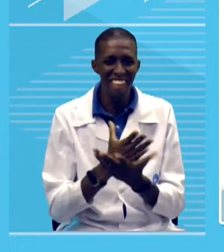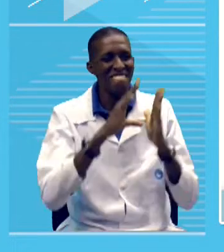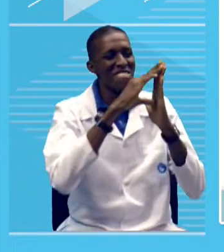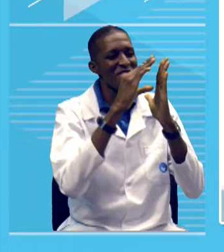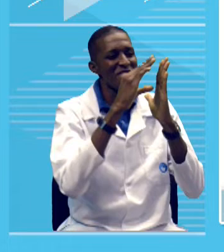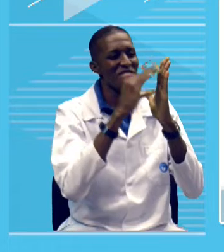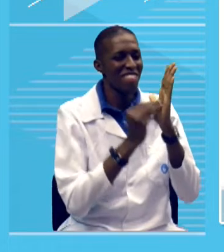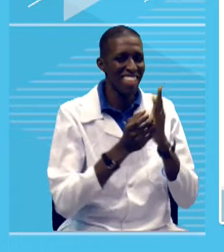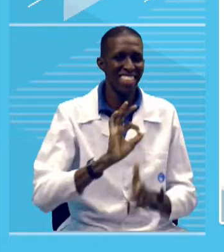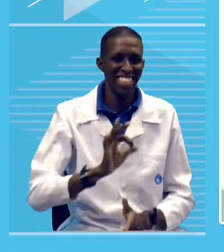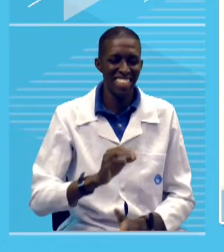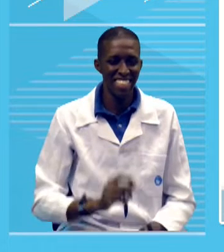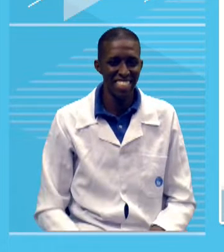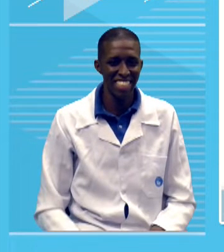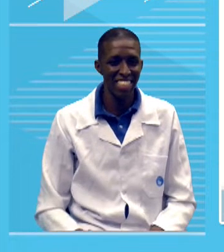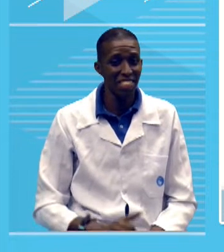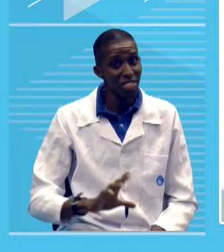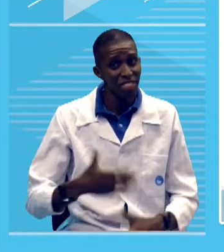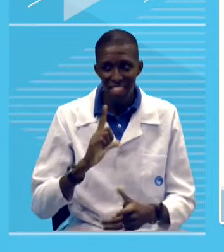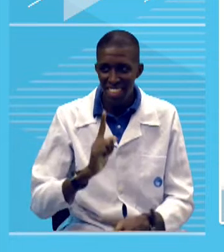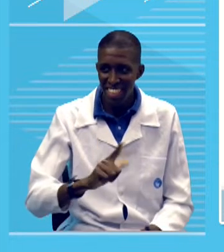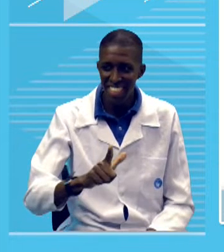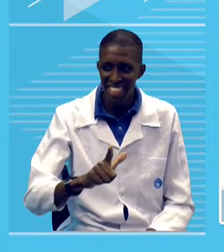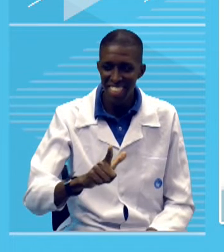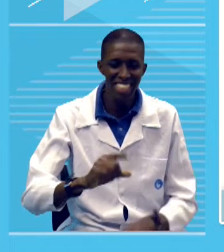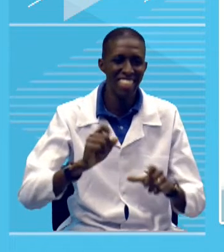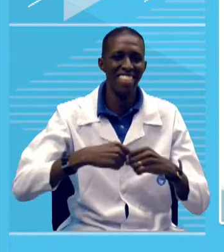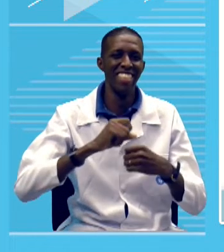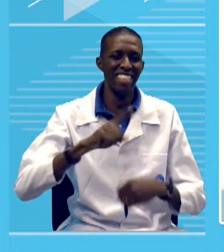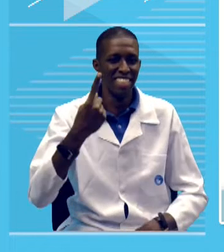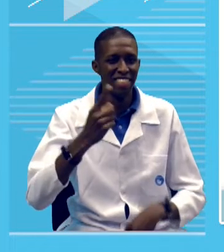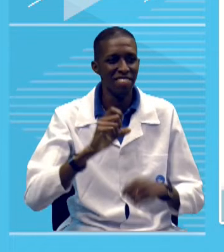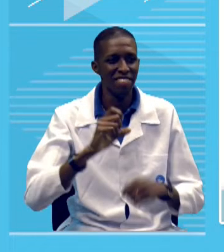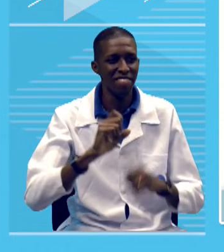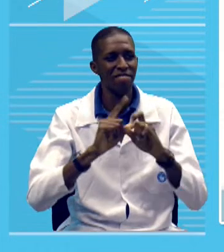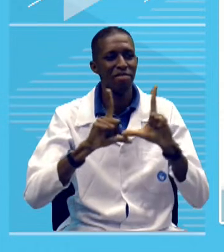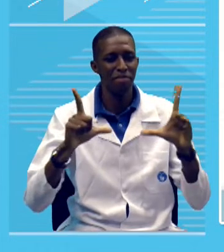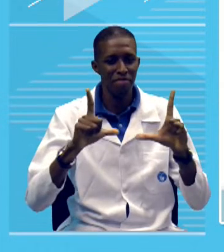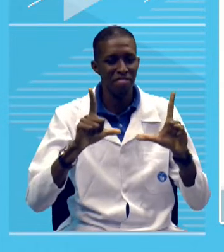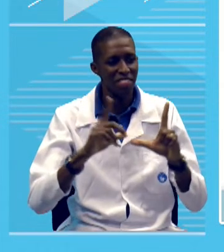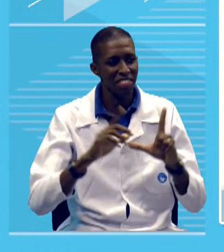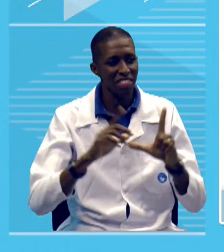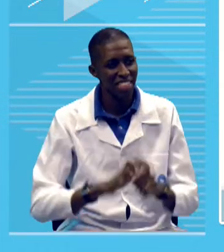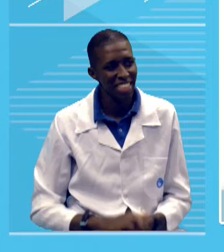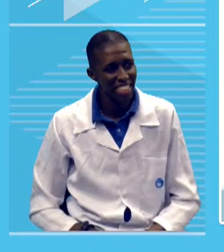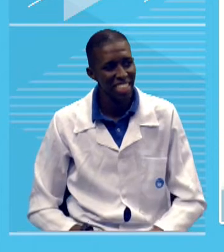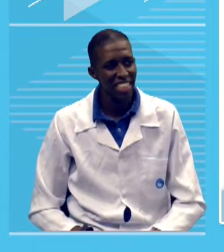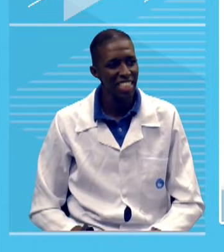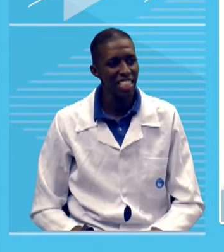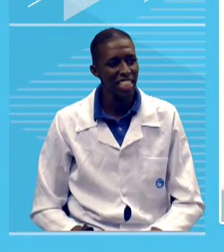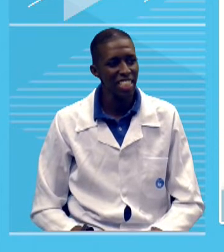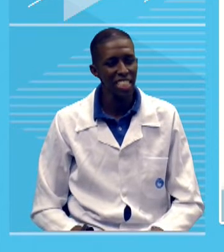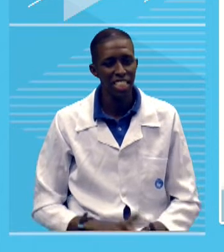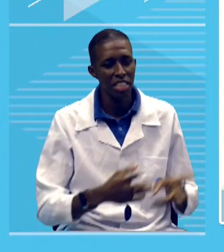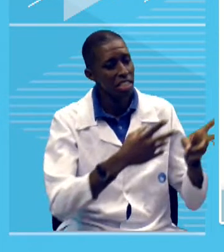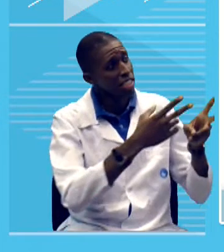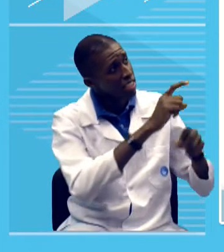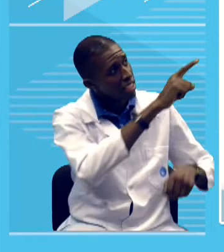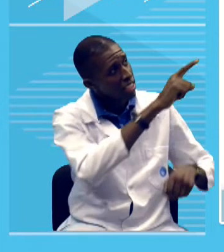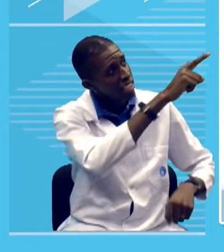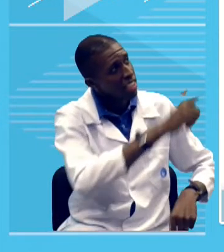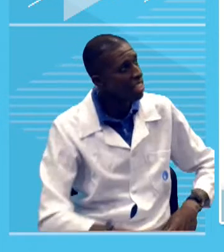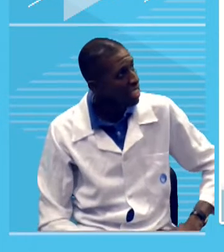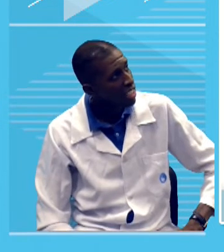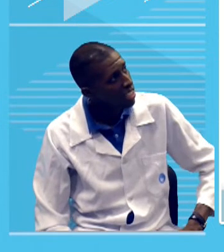à luta meus filhos lindos e as Crianças abençoadas meus queridos alunos do EJA galerinha aí aí nós